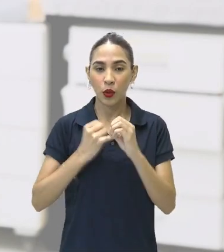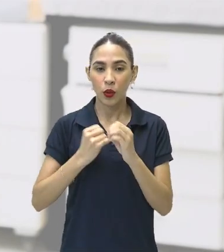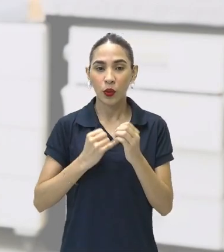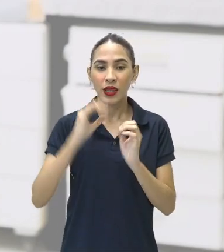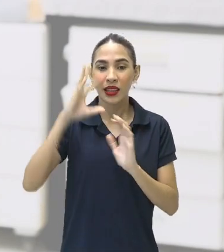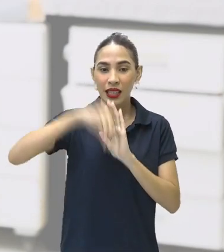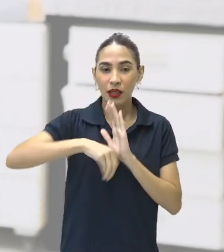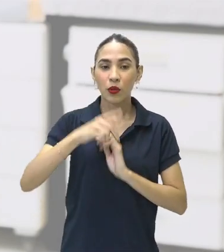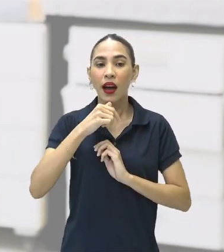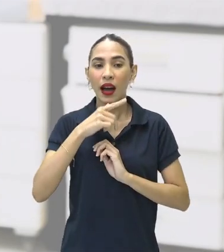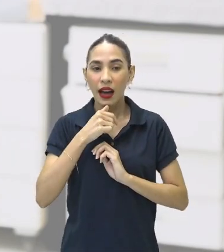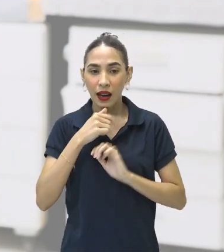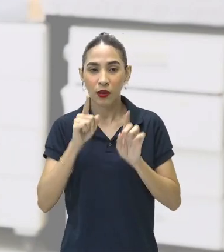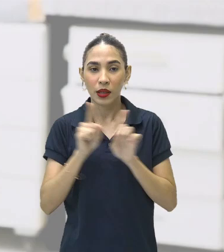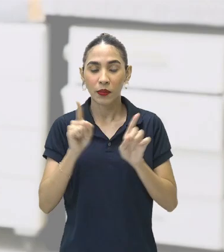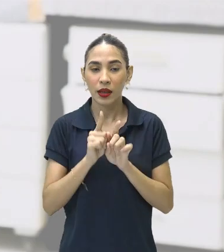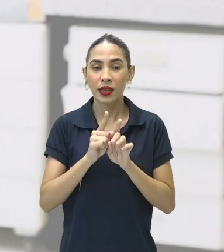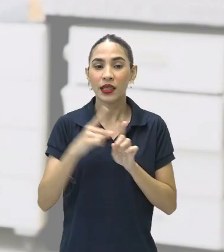ela pode ser